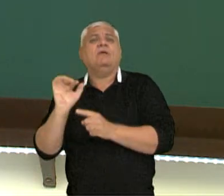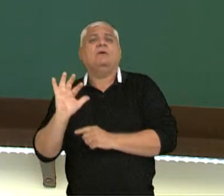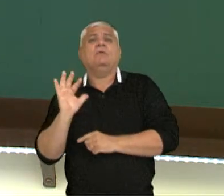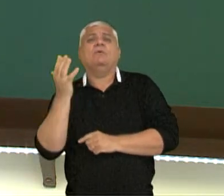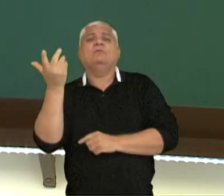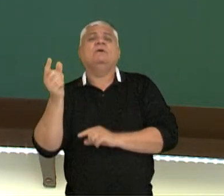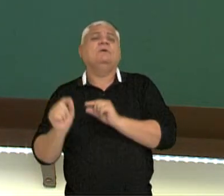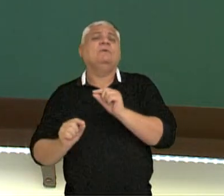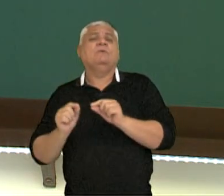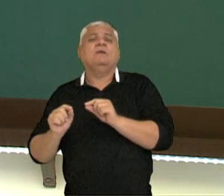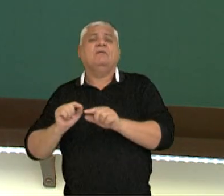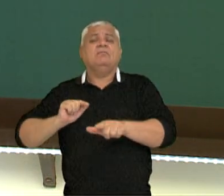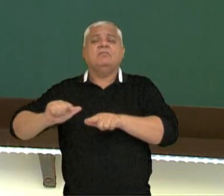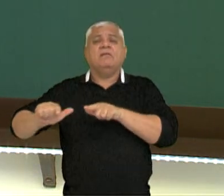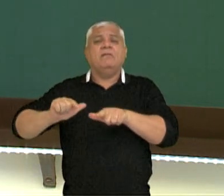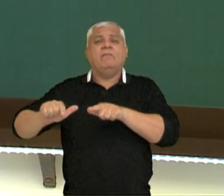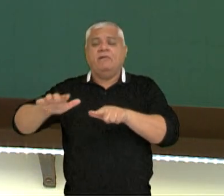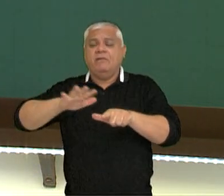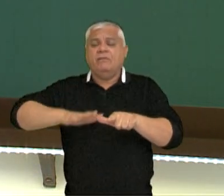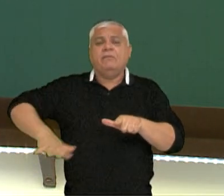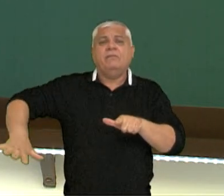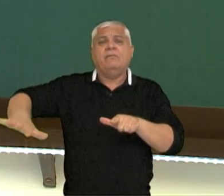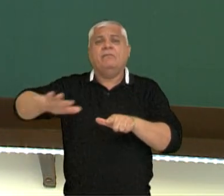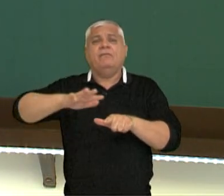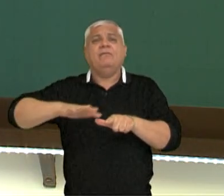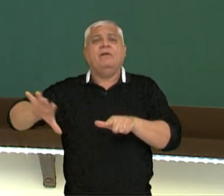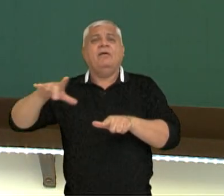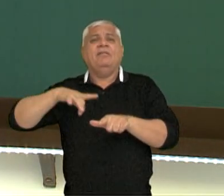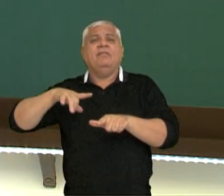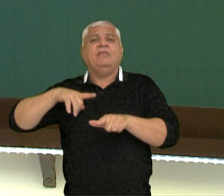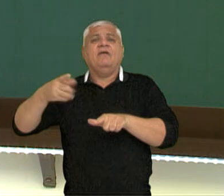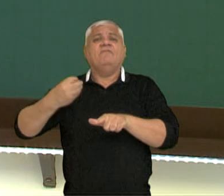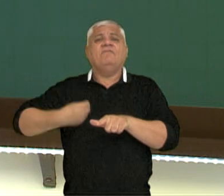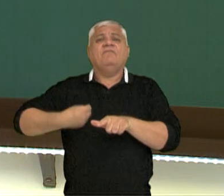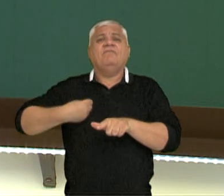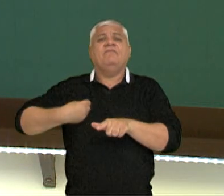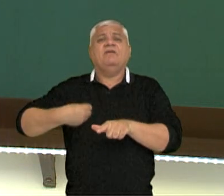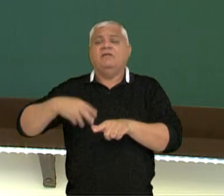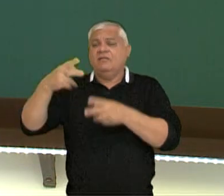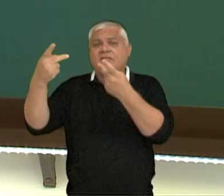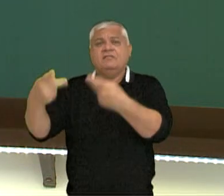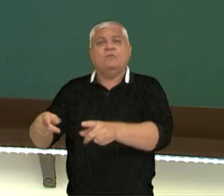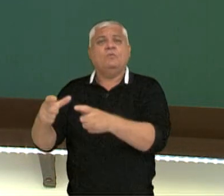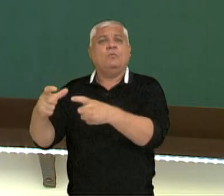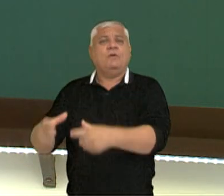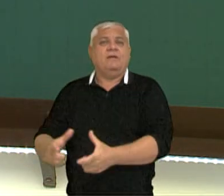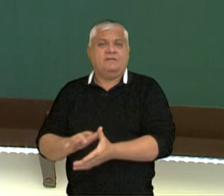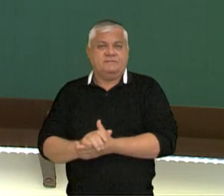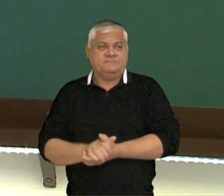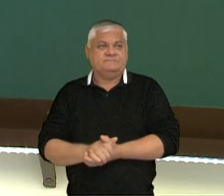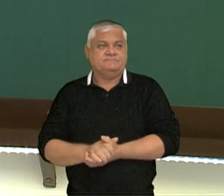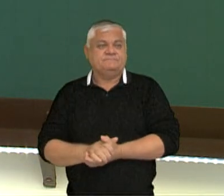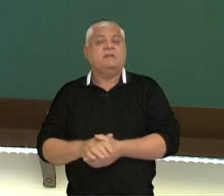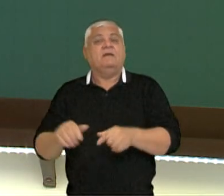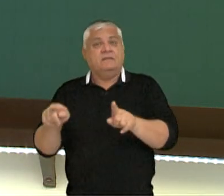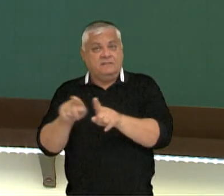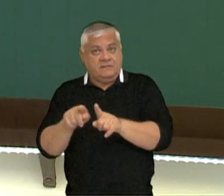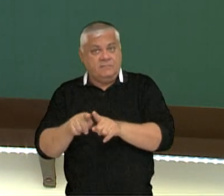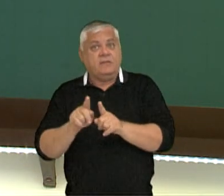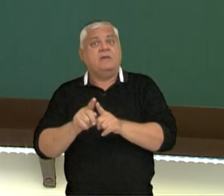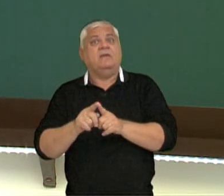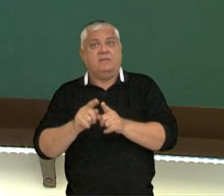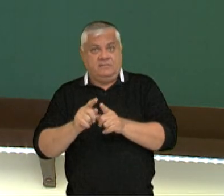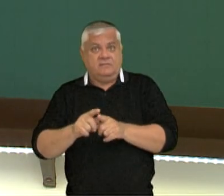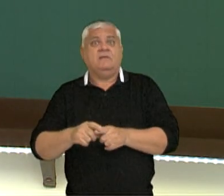nessa atividade que pode oferecer riscos ali para a vida nessas porções do planeta. E a pesca predatória